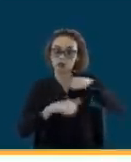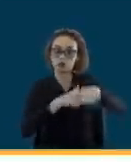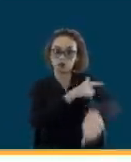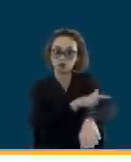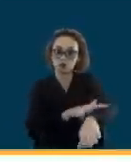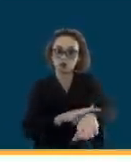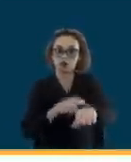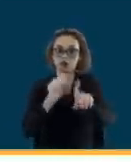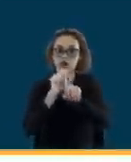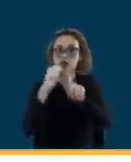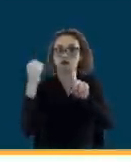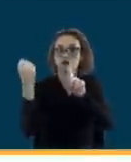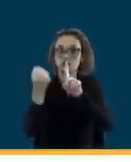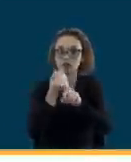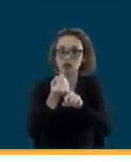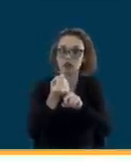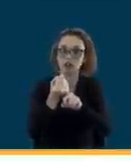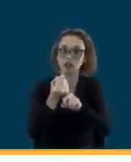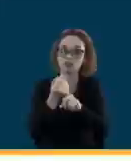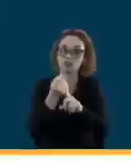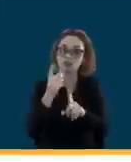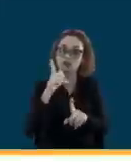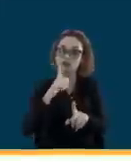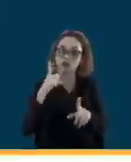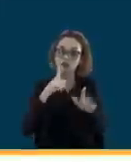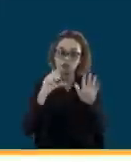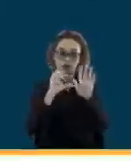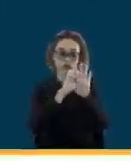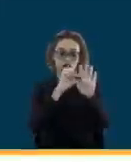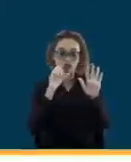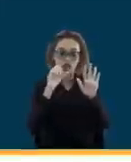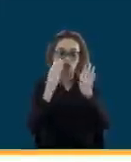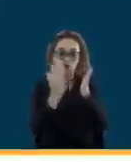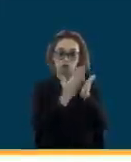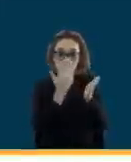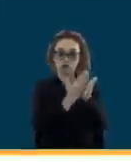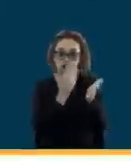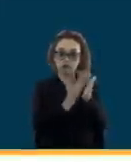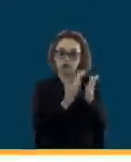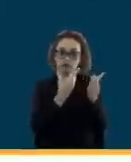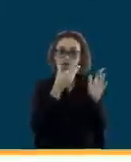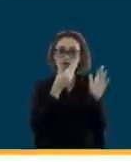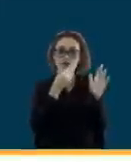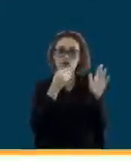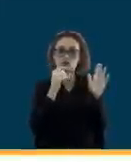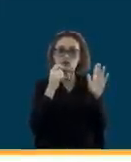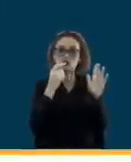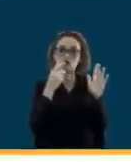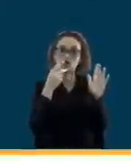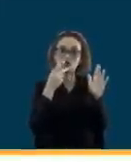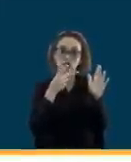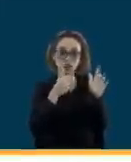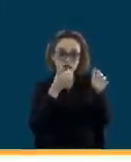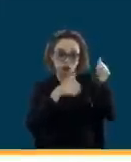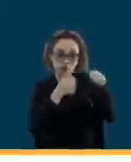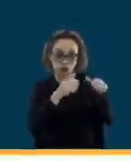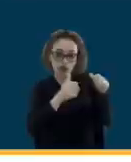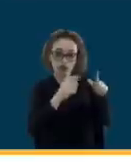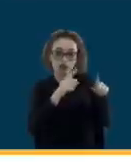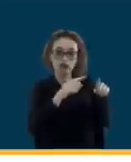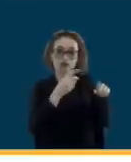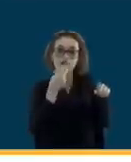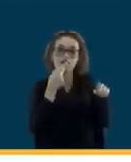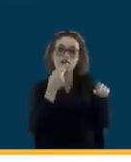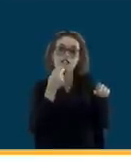faz... Tem um trecho no livro que ele analisa o boxe como um elemento pacificador na